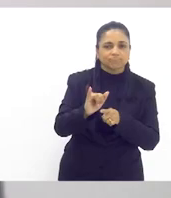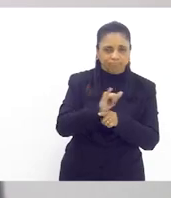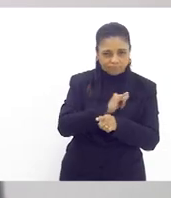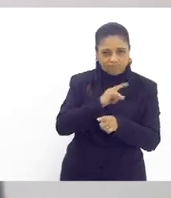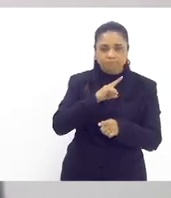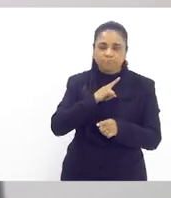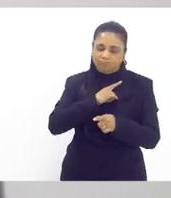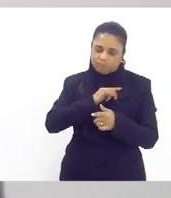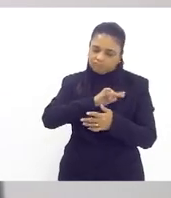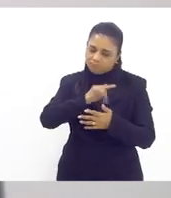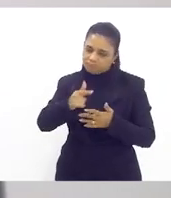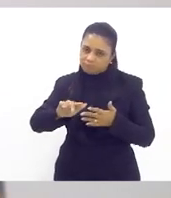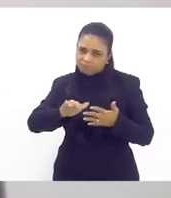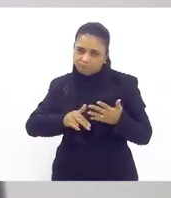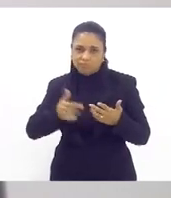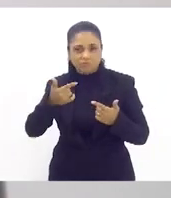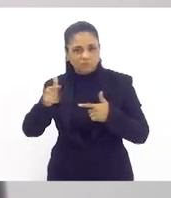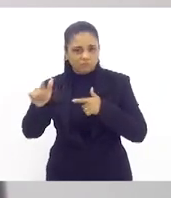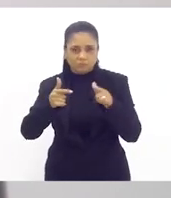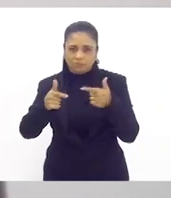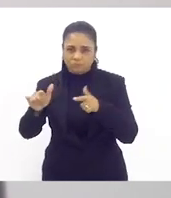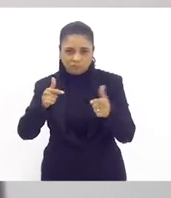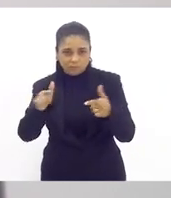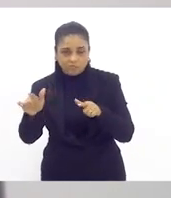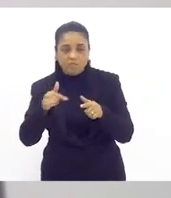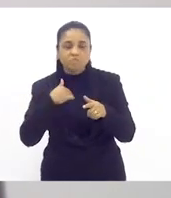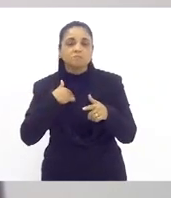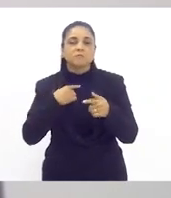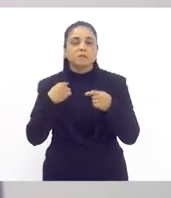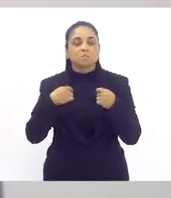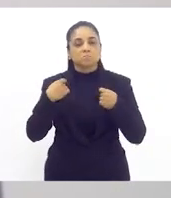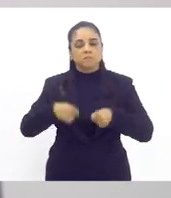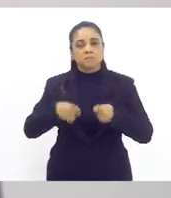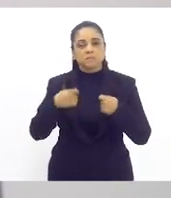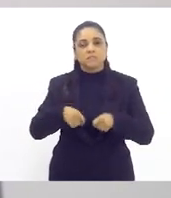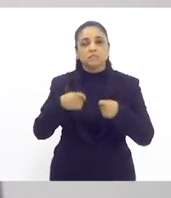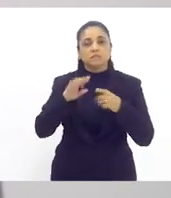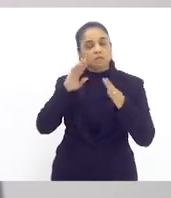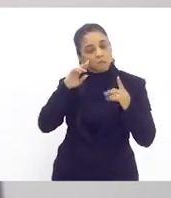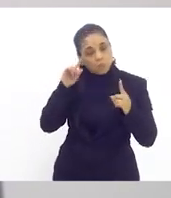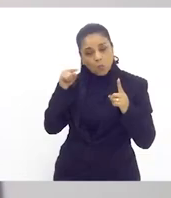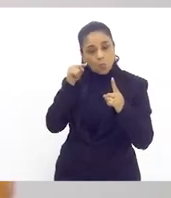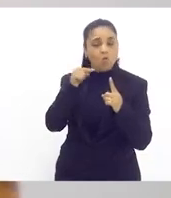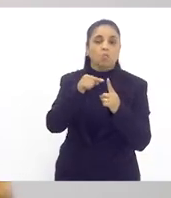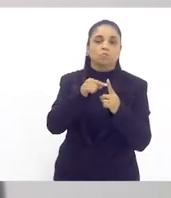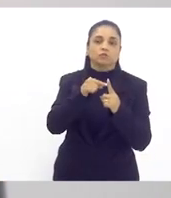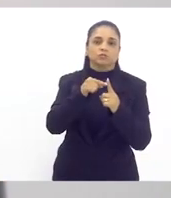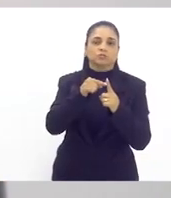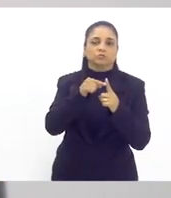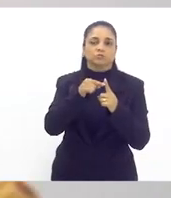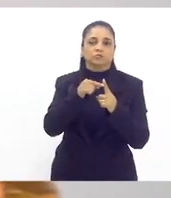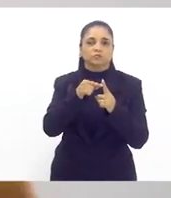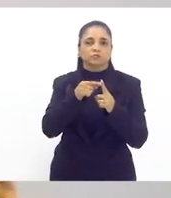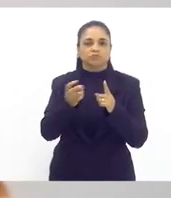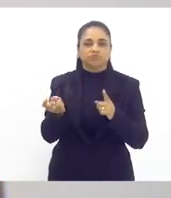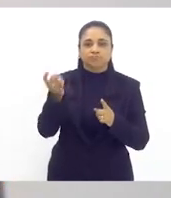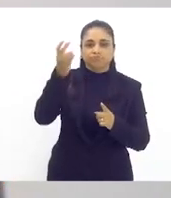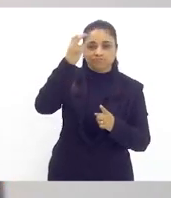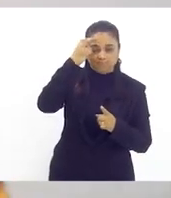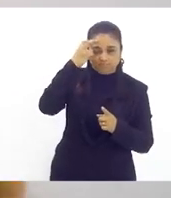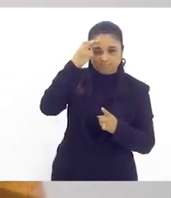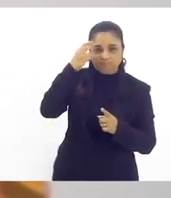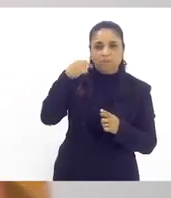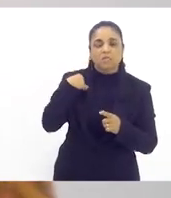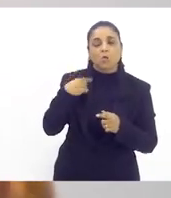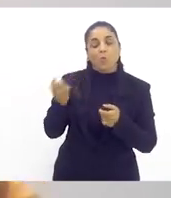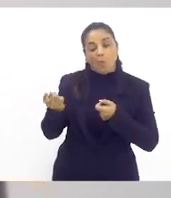perspectivas que precisam estar no horizonte do fazedor de Cultura a gente também tem um convênio que a gente está batalhando